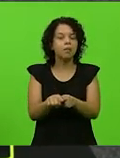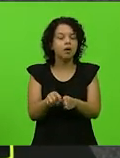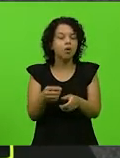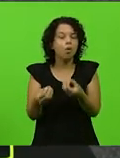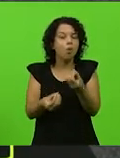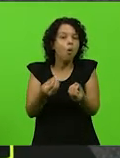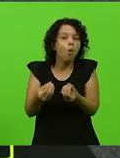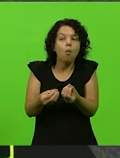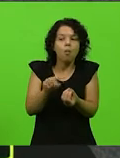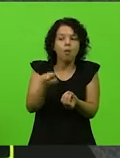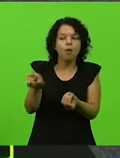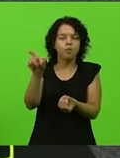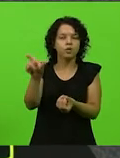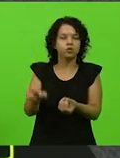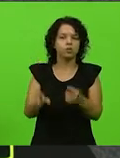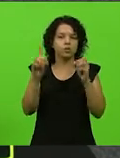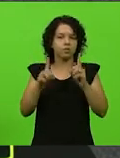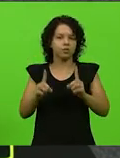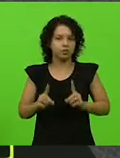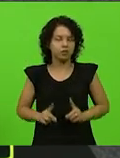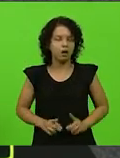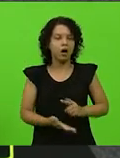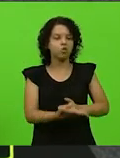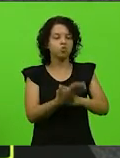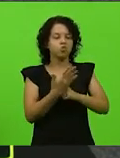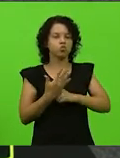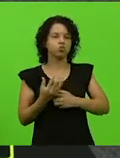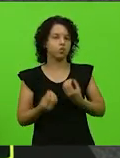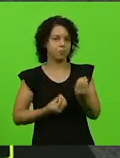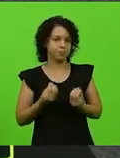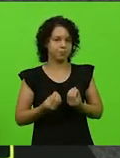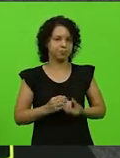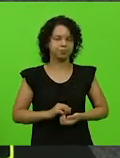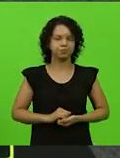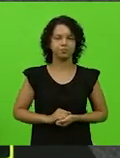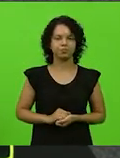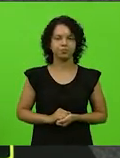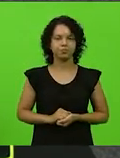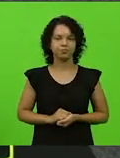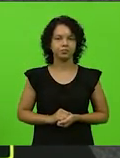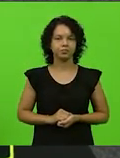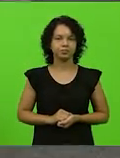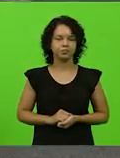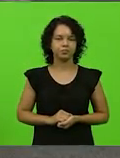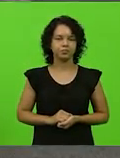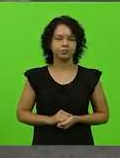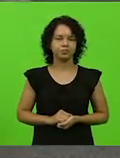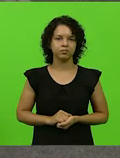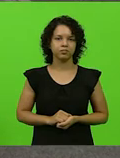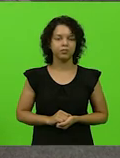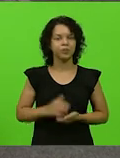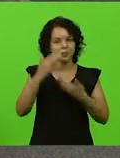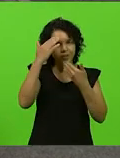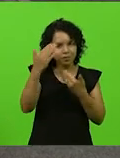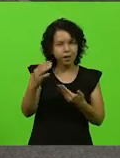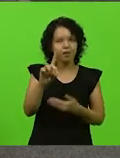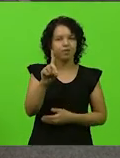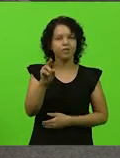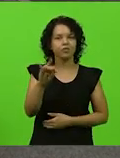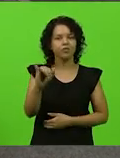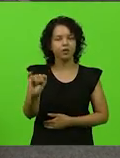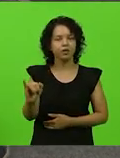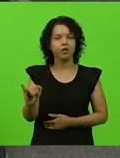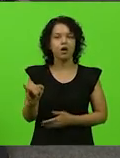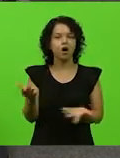esses nós as pessoas com deficiência vão ser beneficiadas através desse ao cível e obrigado Davi